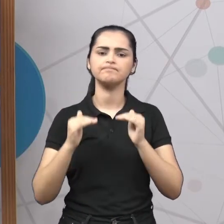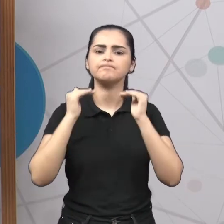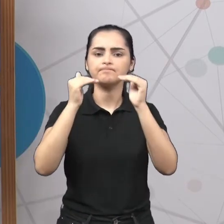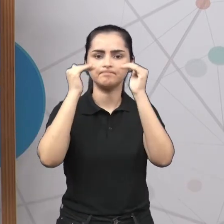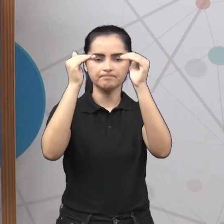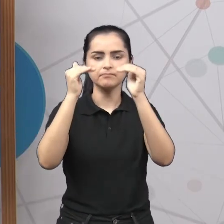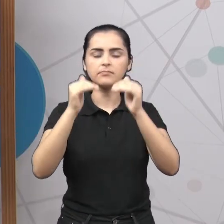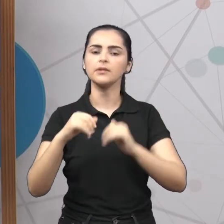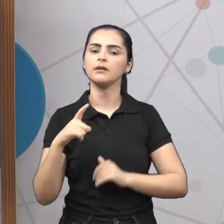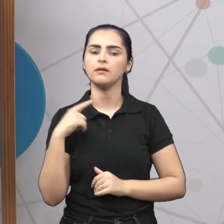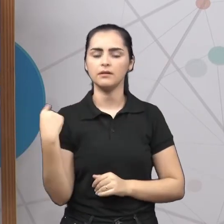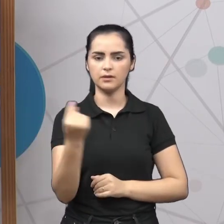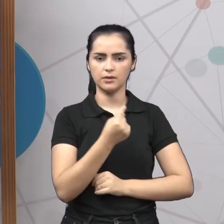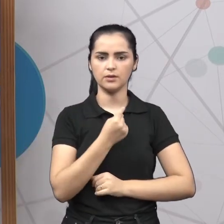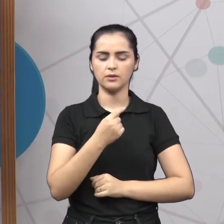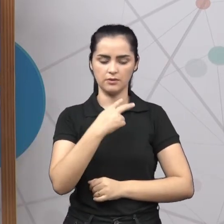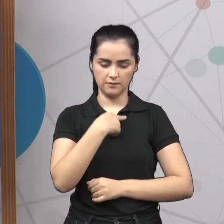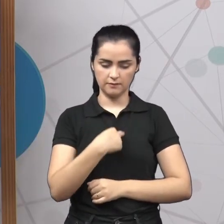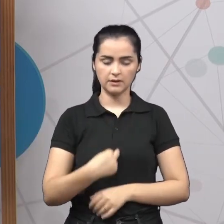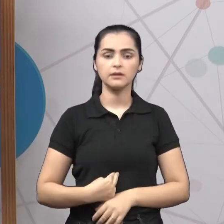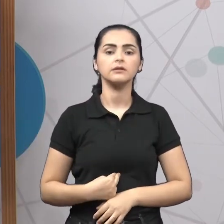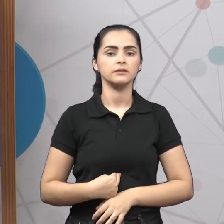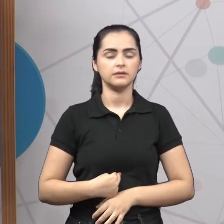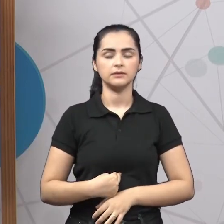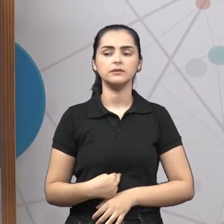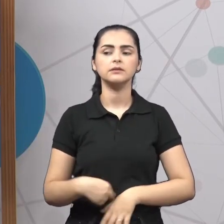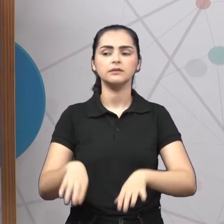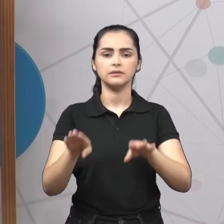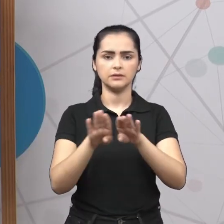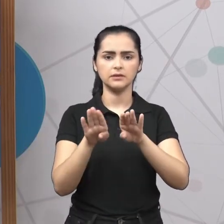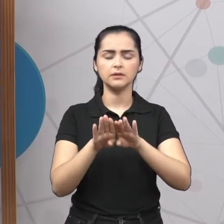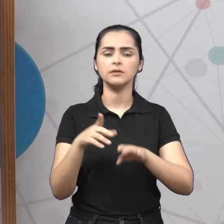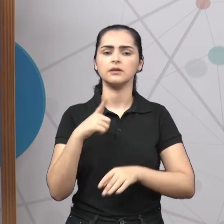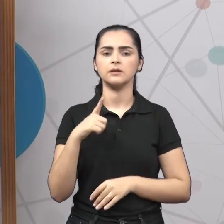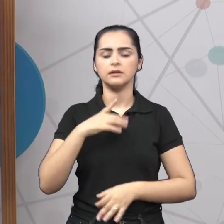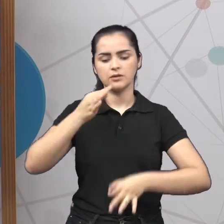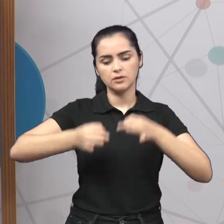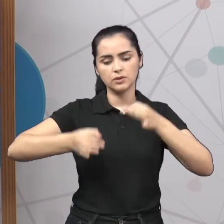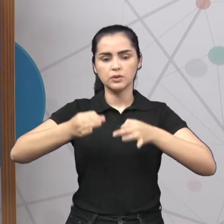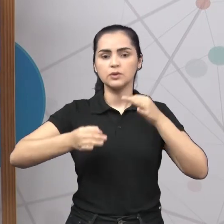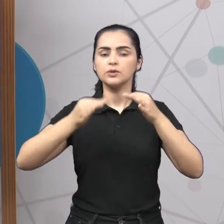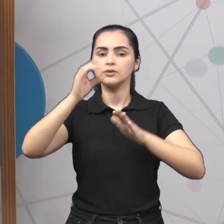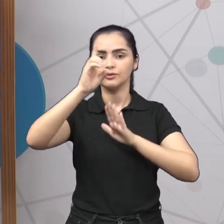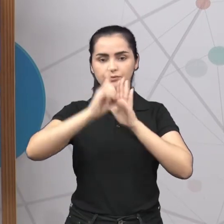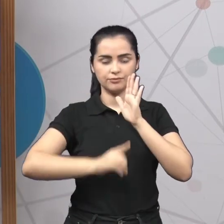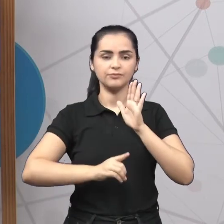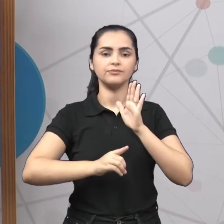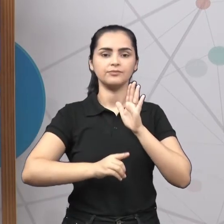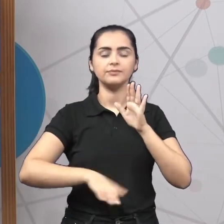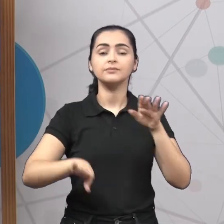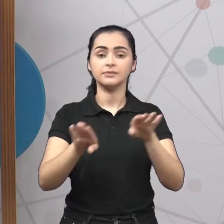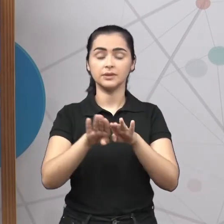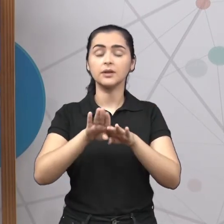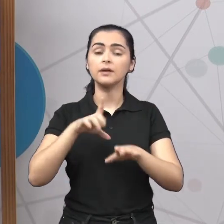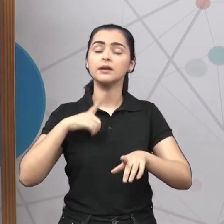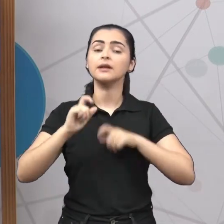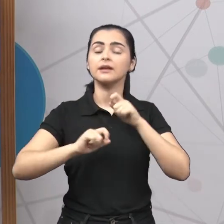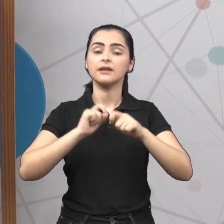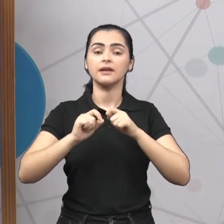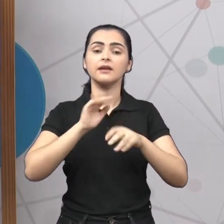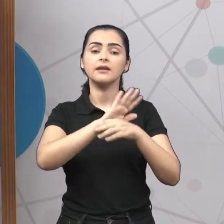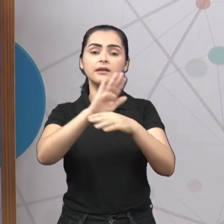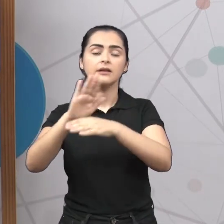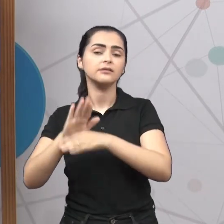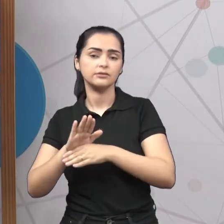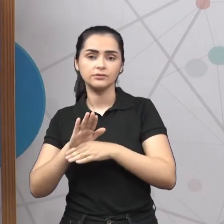Nós temos os nossos vereadores. Nós temos aqui o juiz de direito. E também tem quem que ajuda